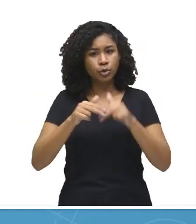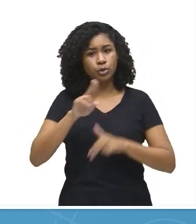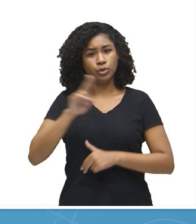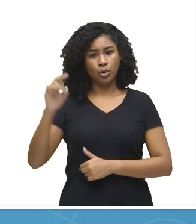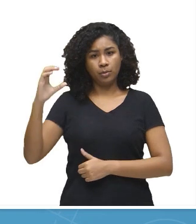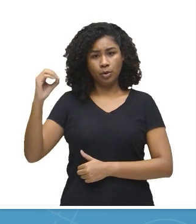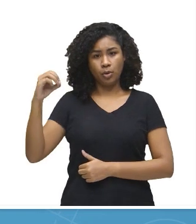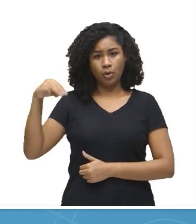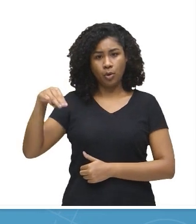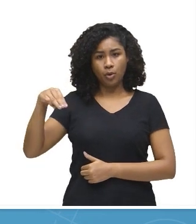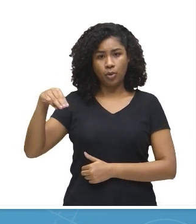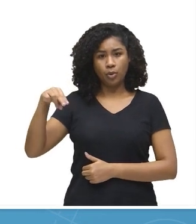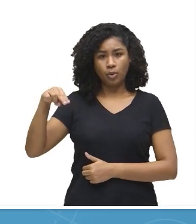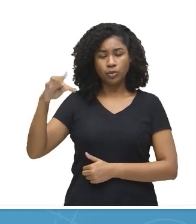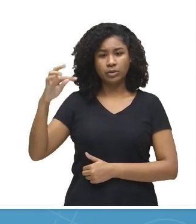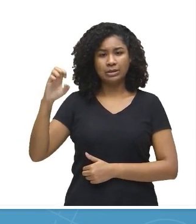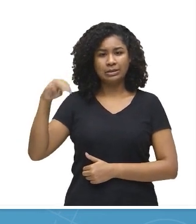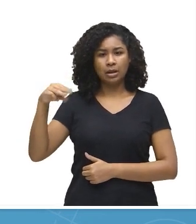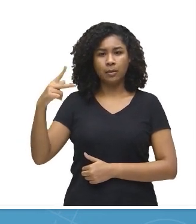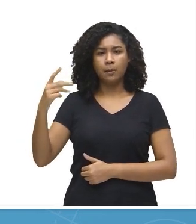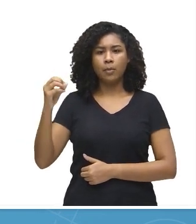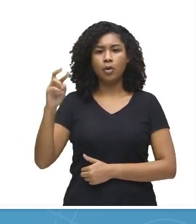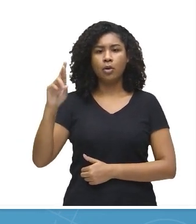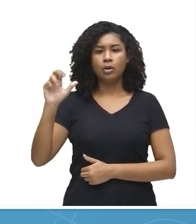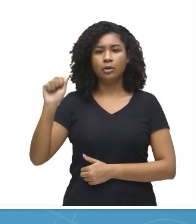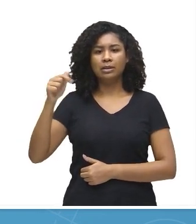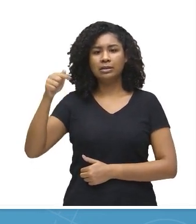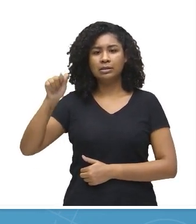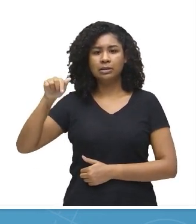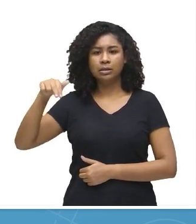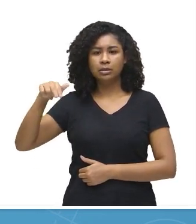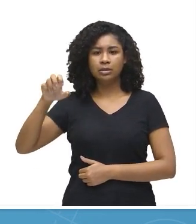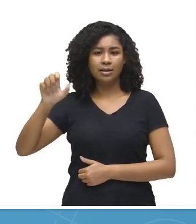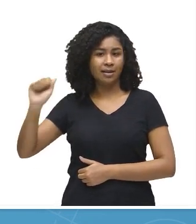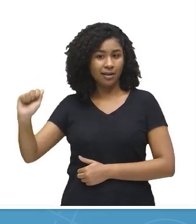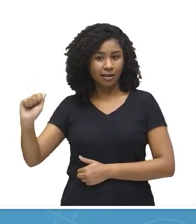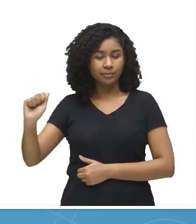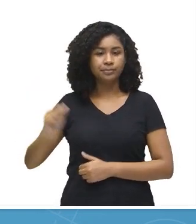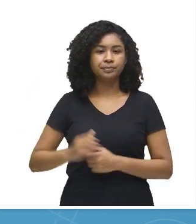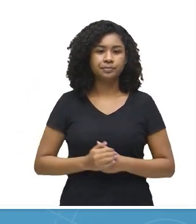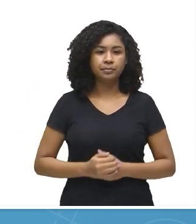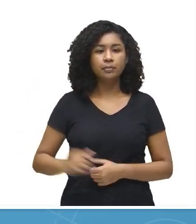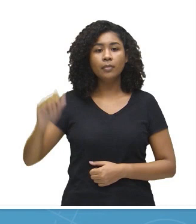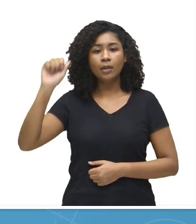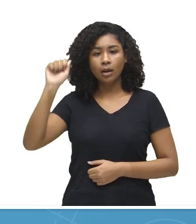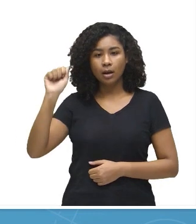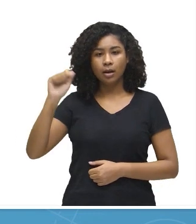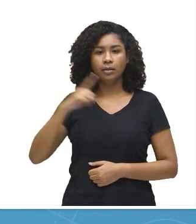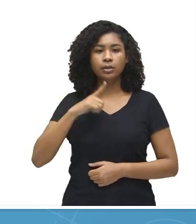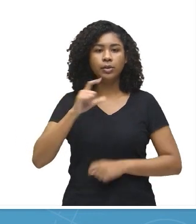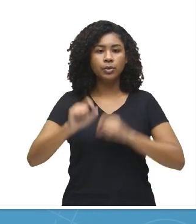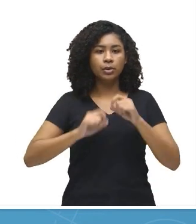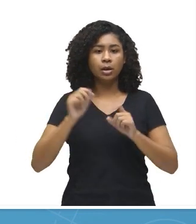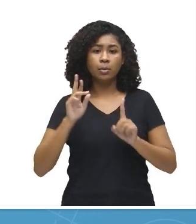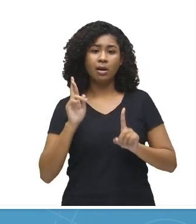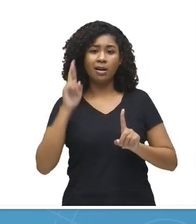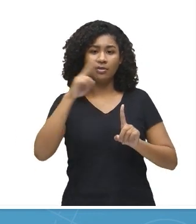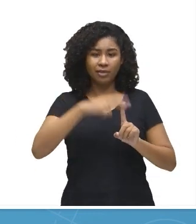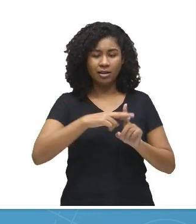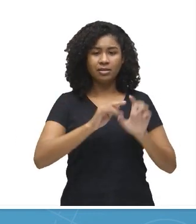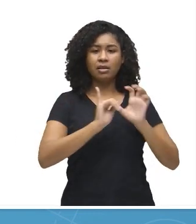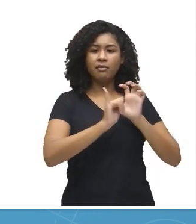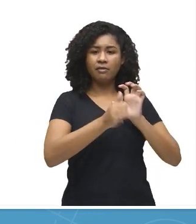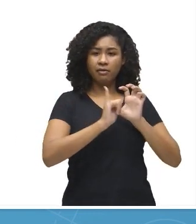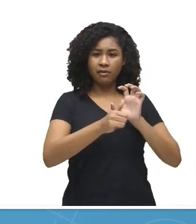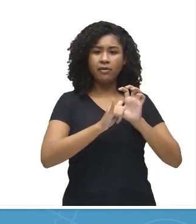contemporânea. Então, na letra A nós temos a referência direta à fábula clássica, a cigarra e a formiga. Sim,